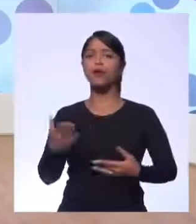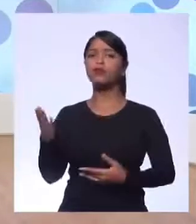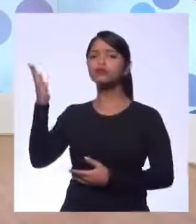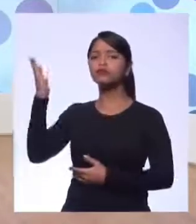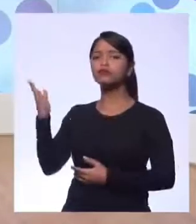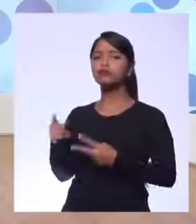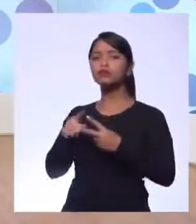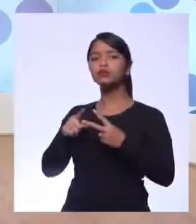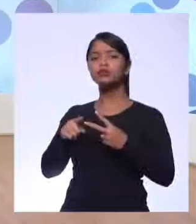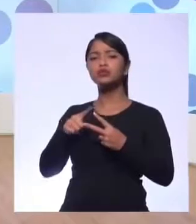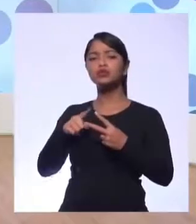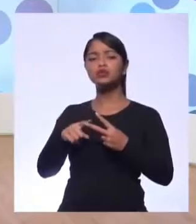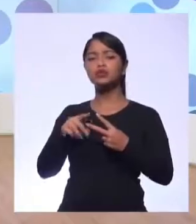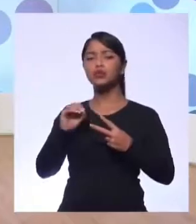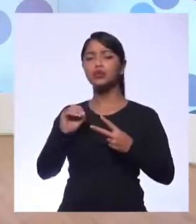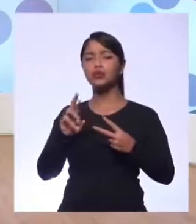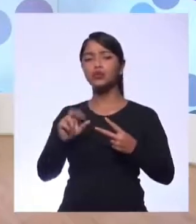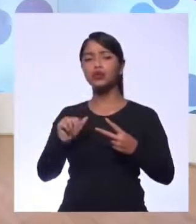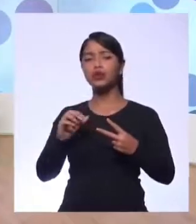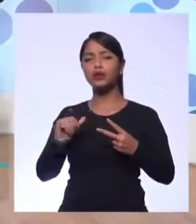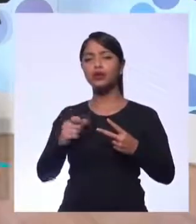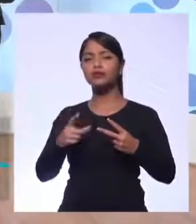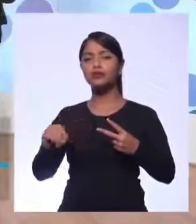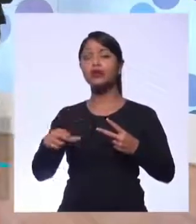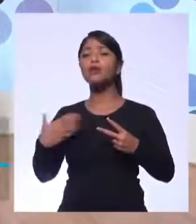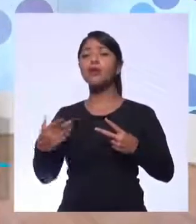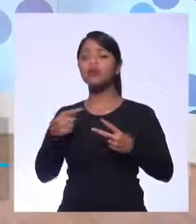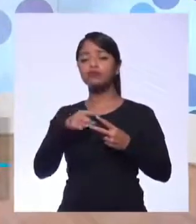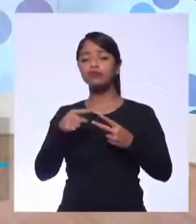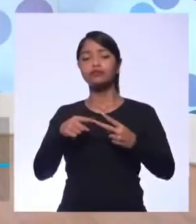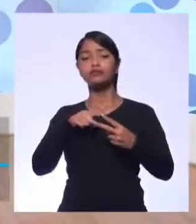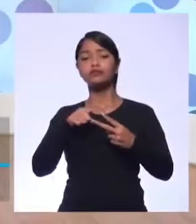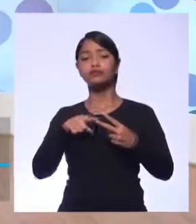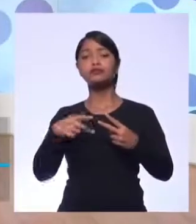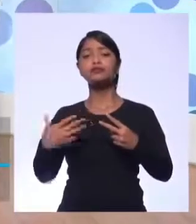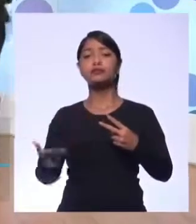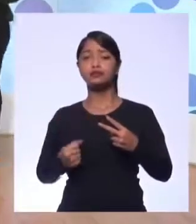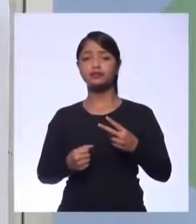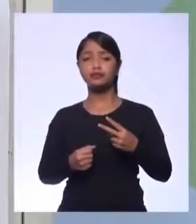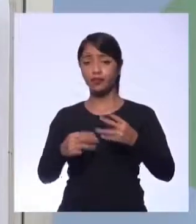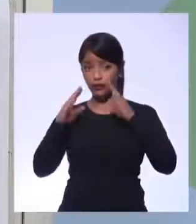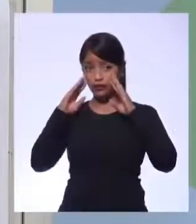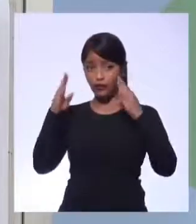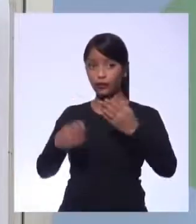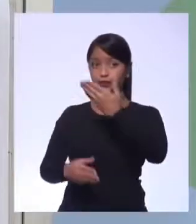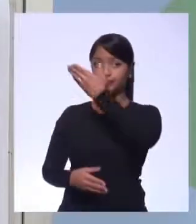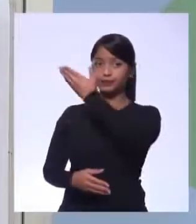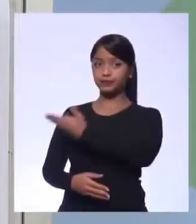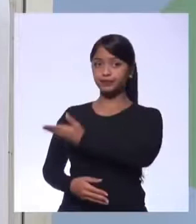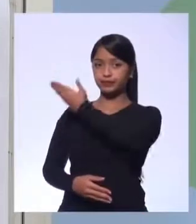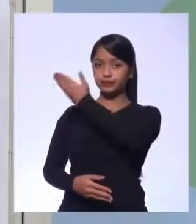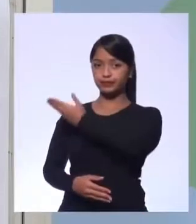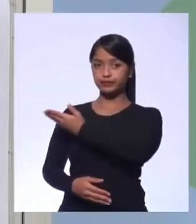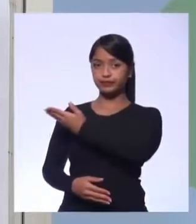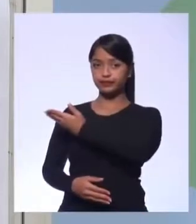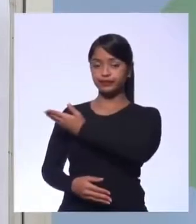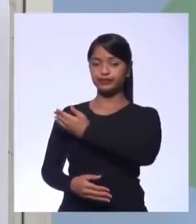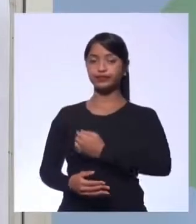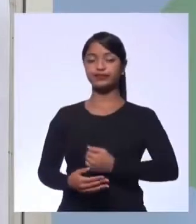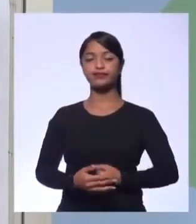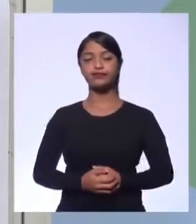é a 2? E aí, 1 ou 2? E aí, qual bota aí. é a oração? Faz um foco bem legal aqui, gente. Aê, muito